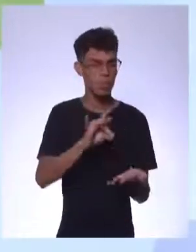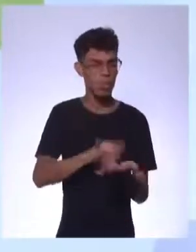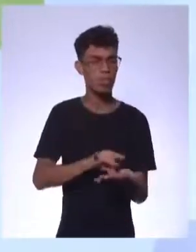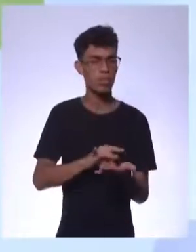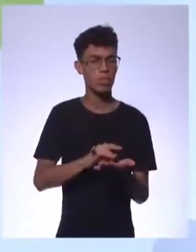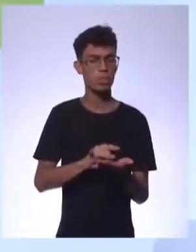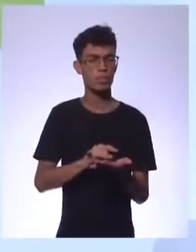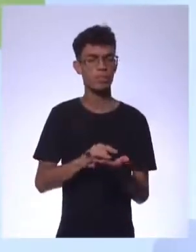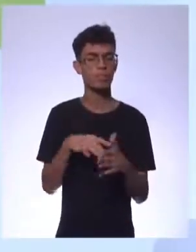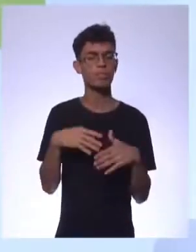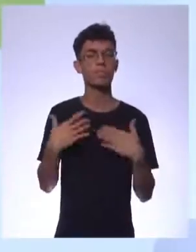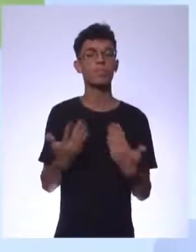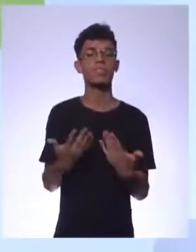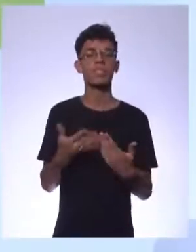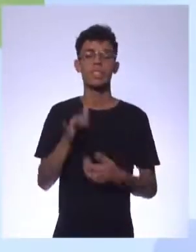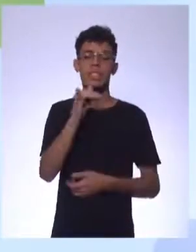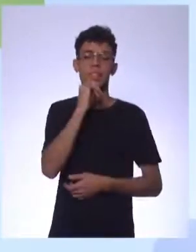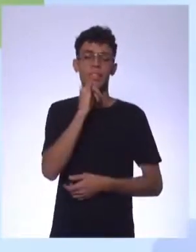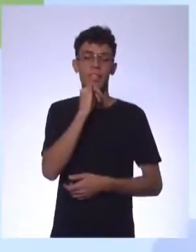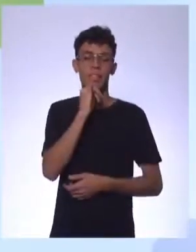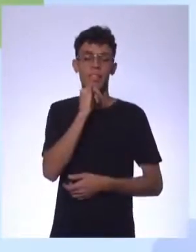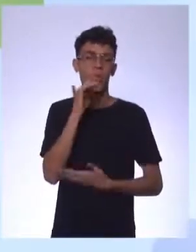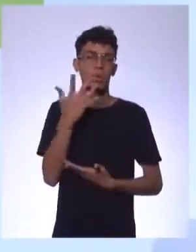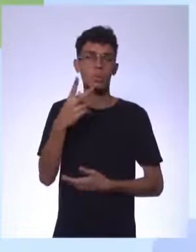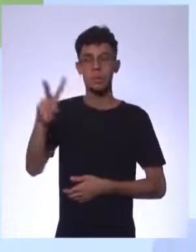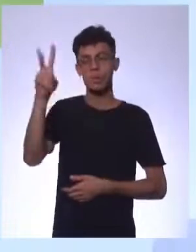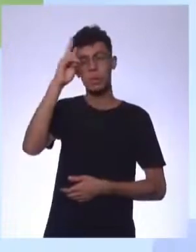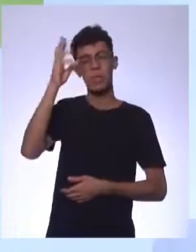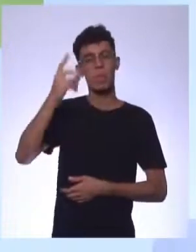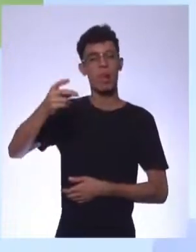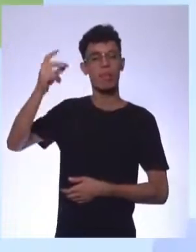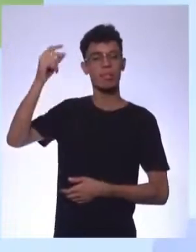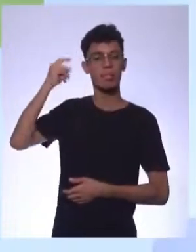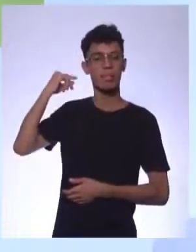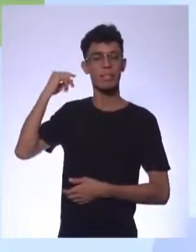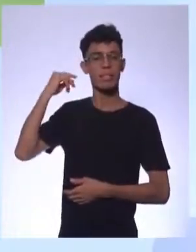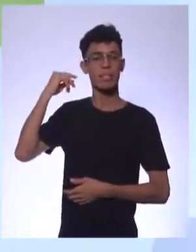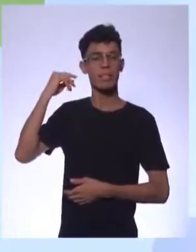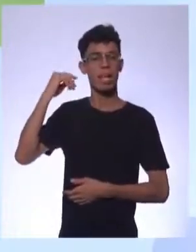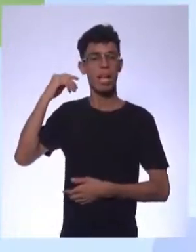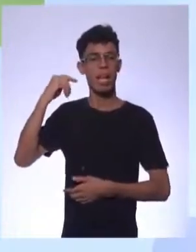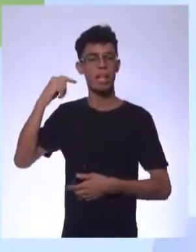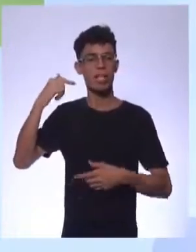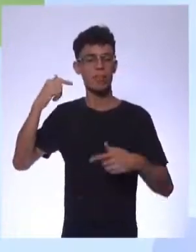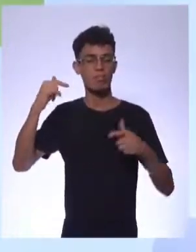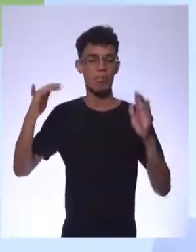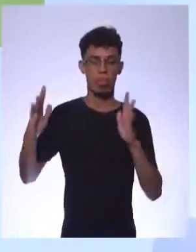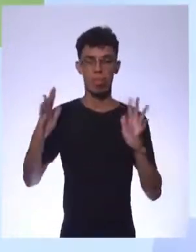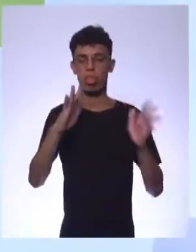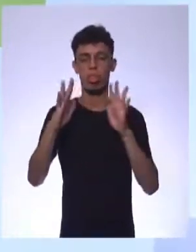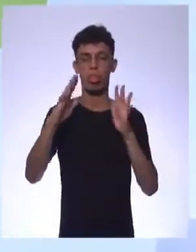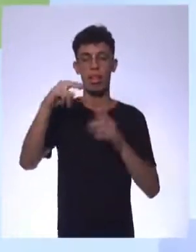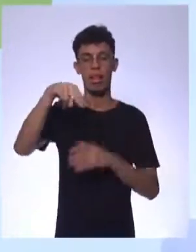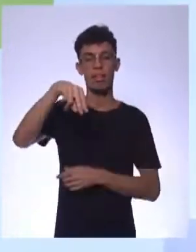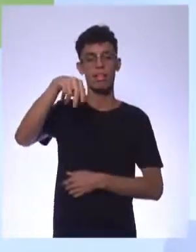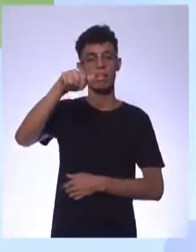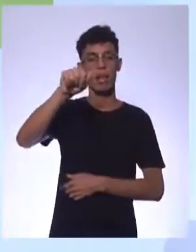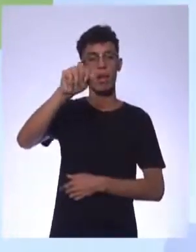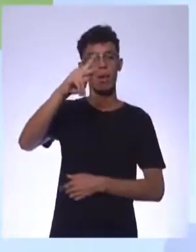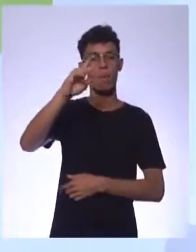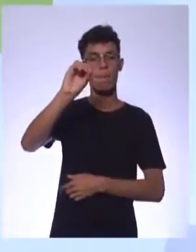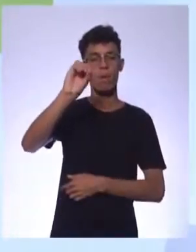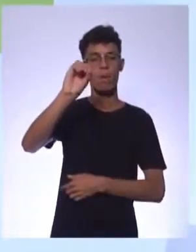Por exemplo, sei lá, um evento histórico, as guerras napoleônicas, são fatos históricos. Então, não tem